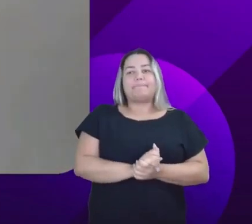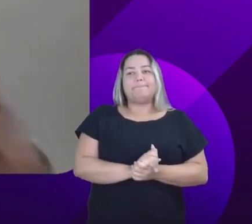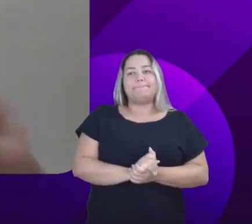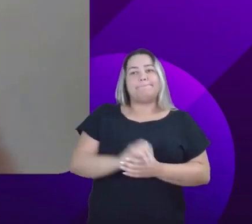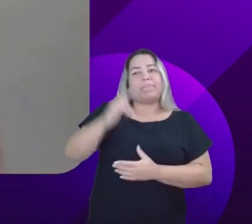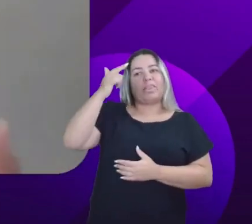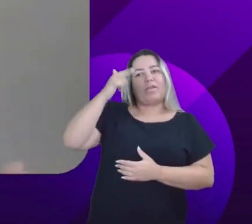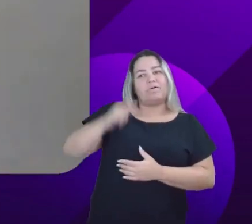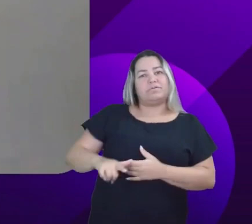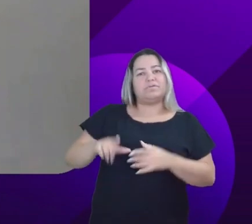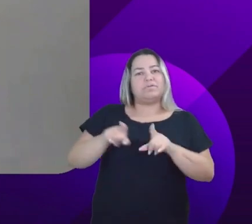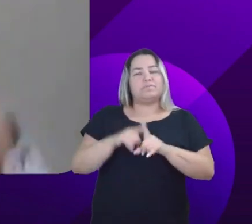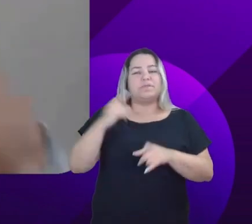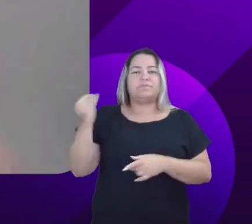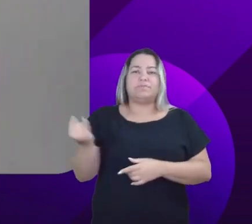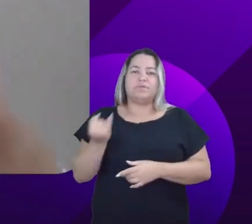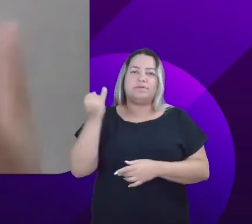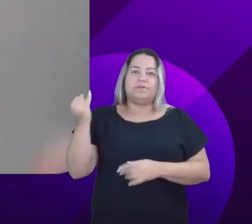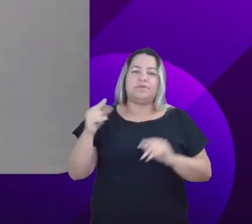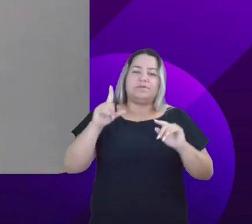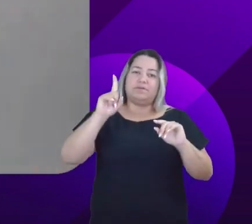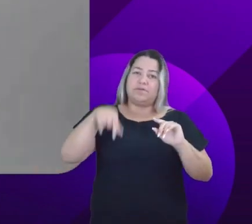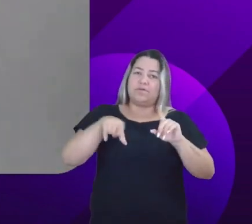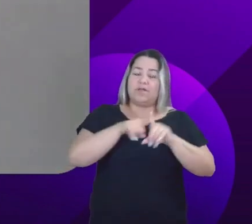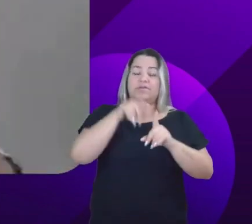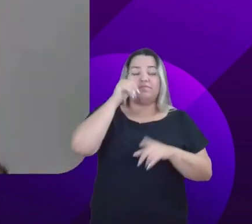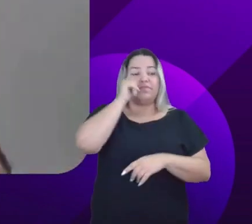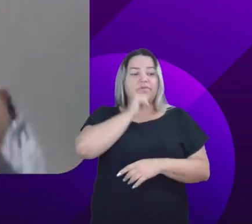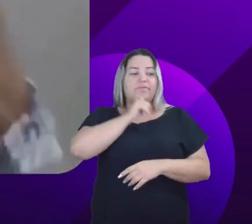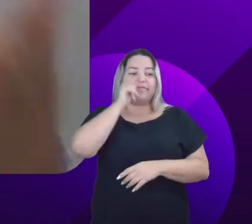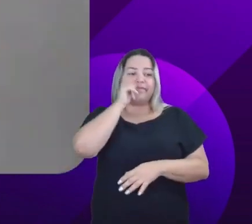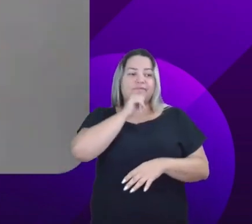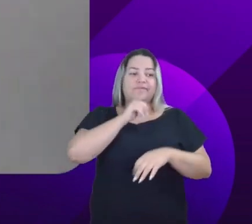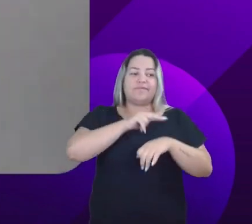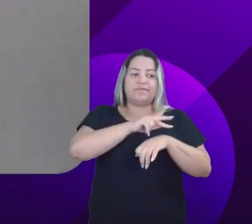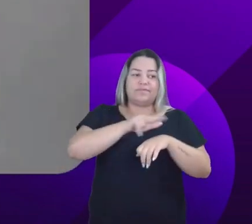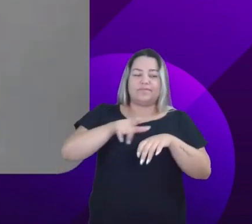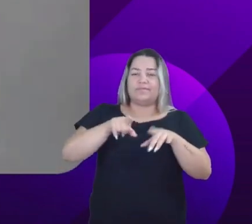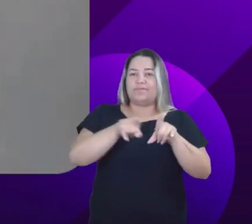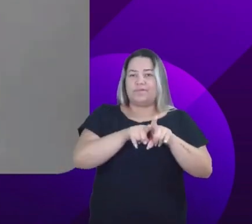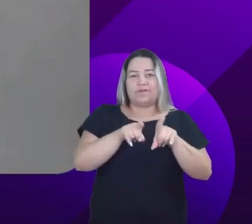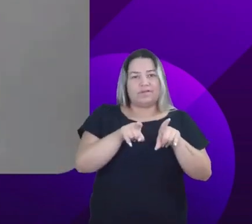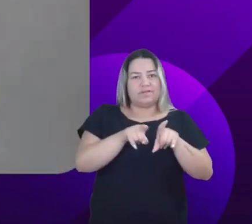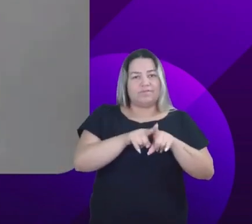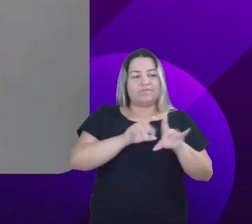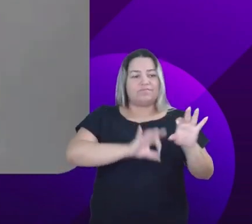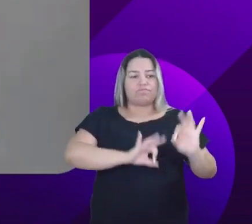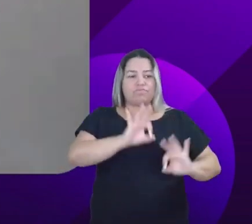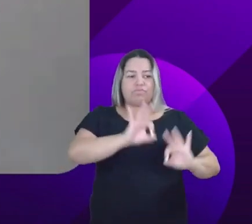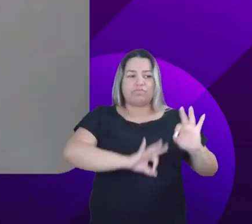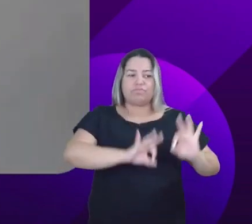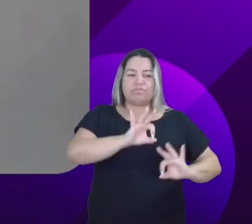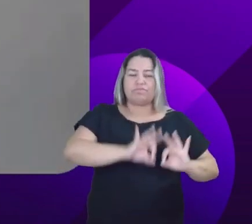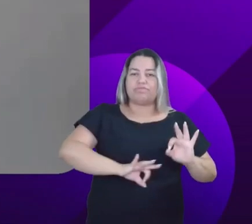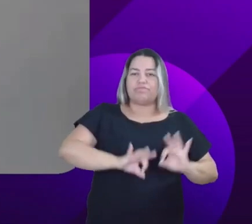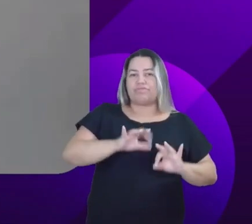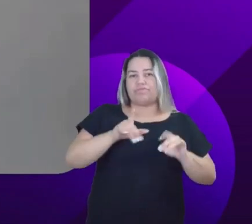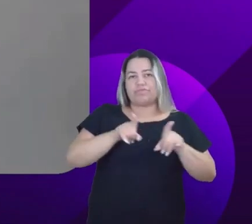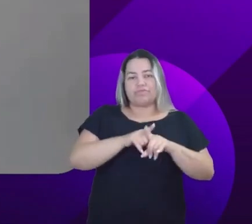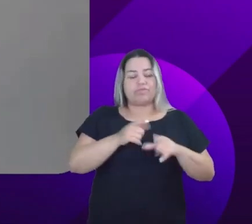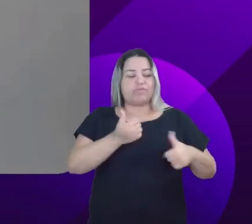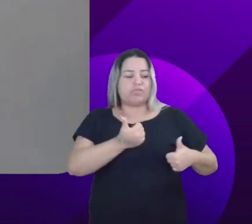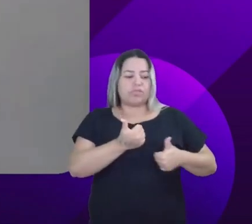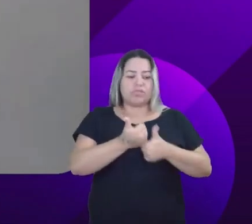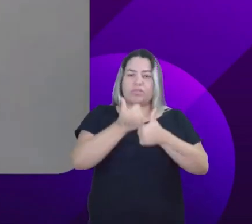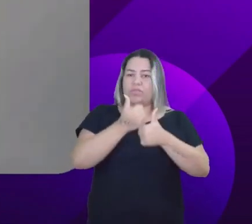outra dimensão importante são as mulheres, enfim, que acabam organizando redes de